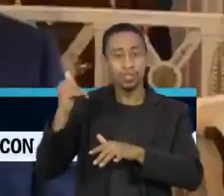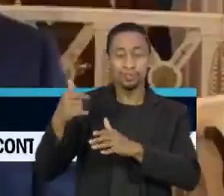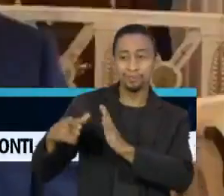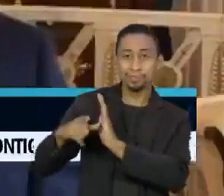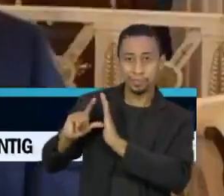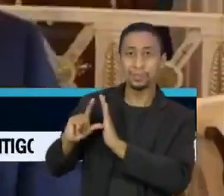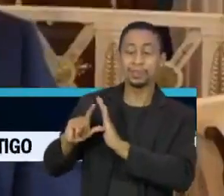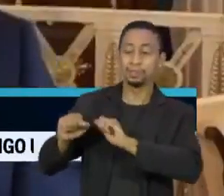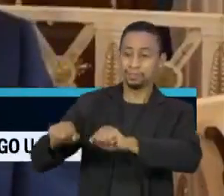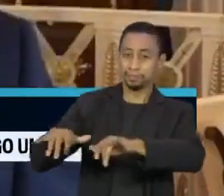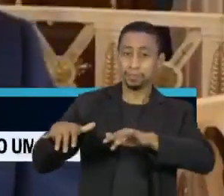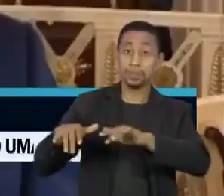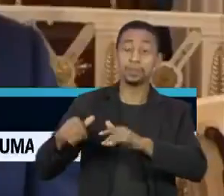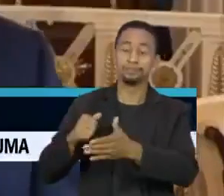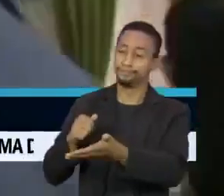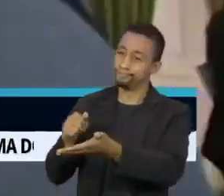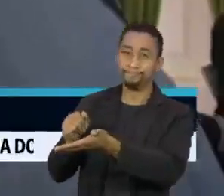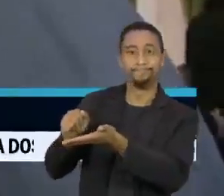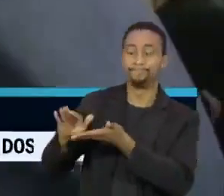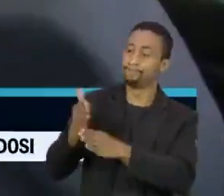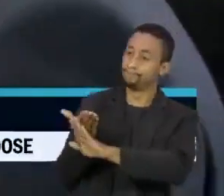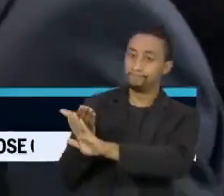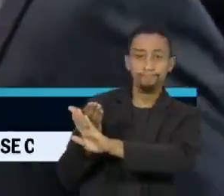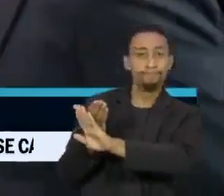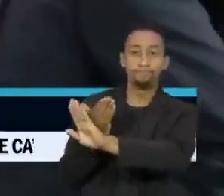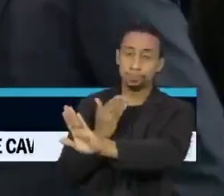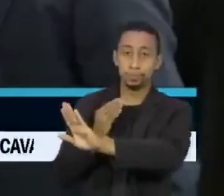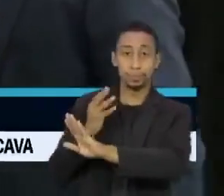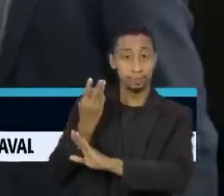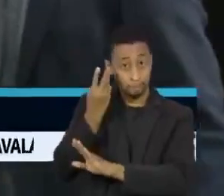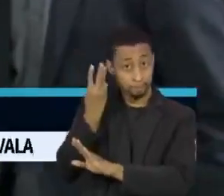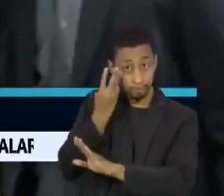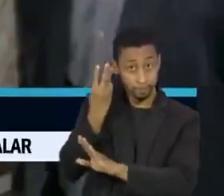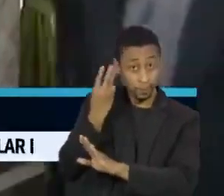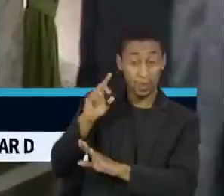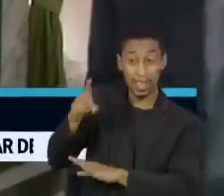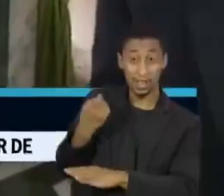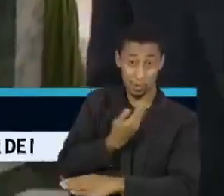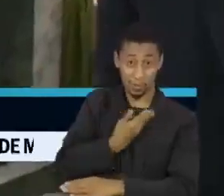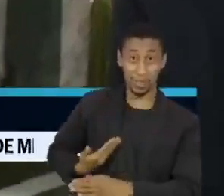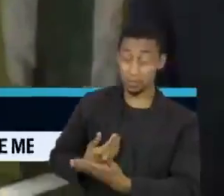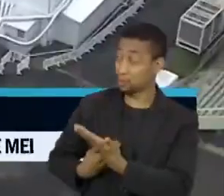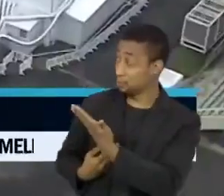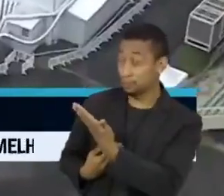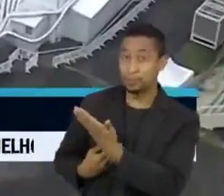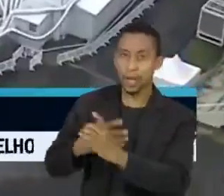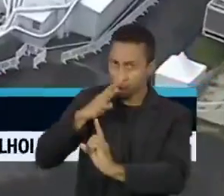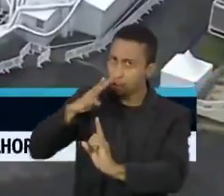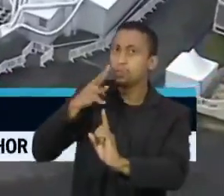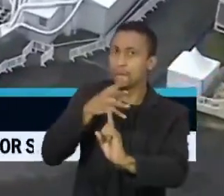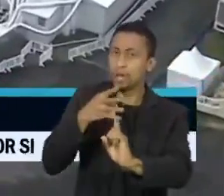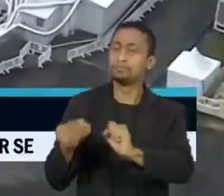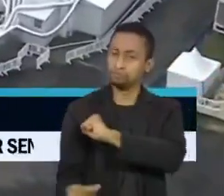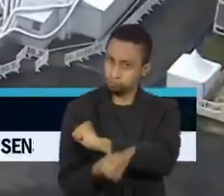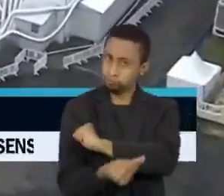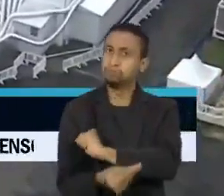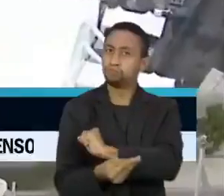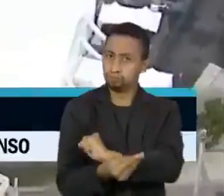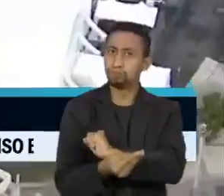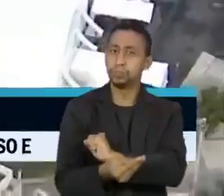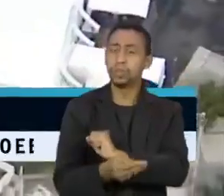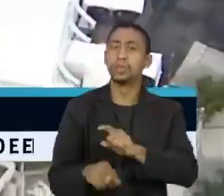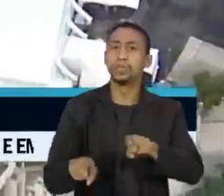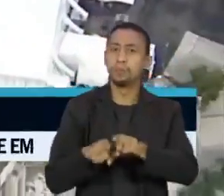Misto afastar definitivamente o agora ex-governador Wilson Witzel, acusado de desvio de dinheiro nas